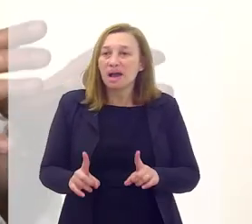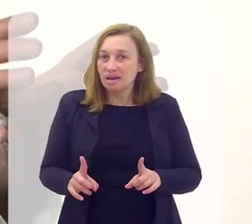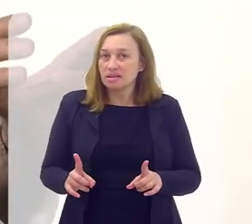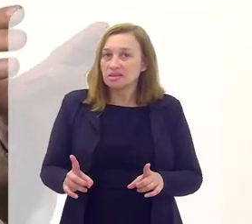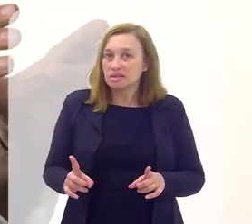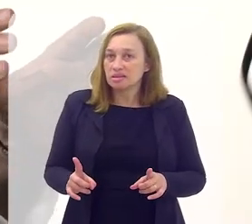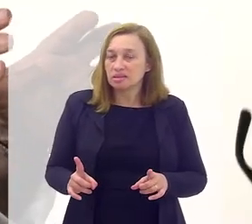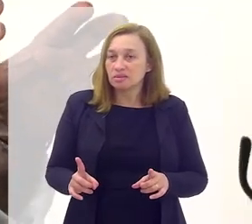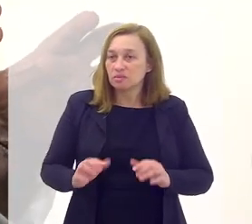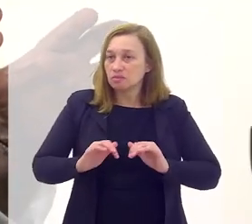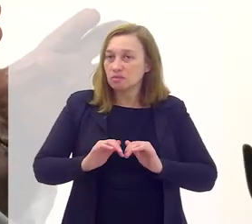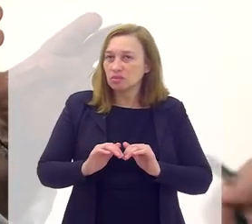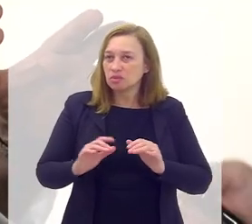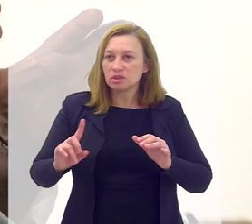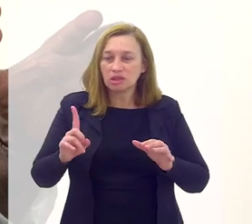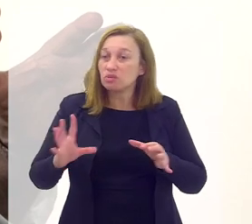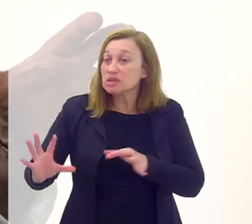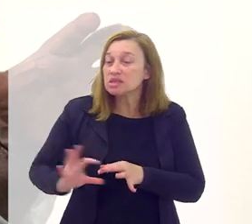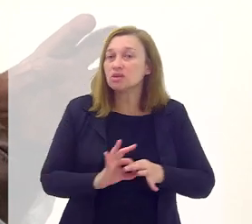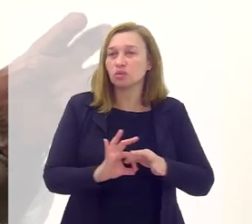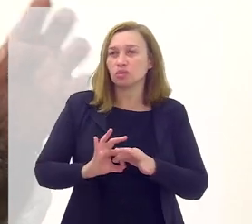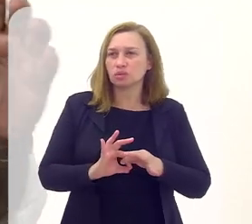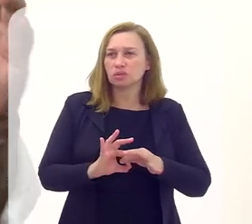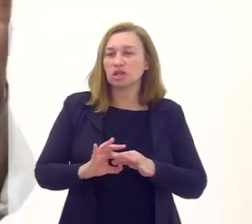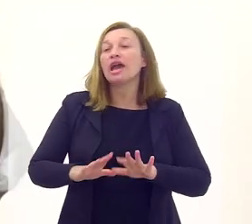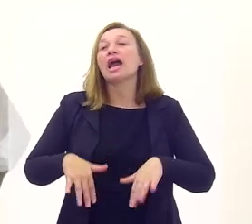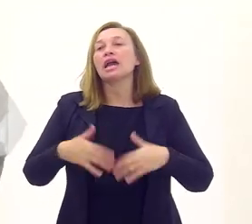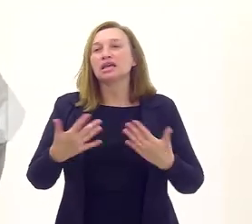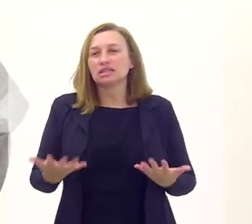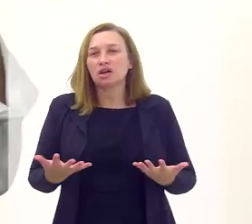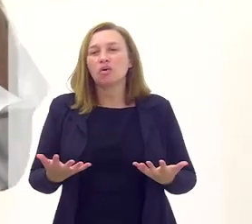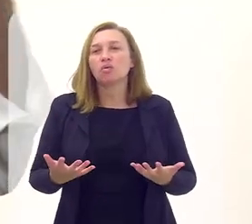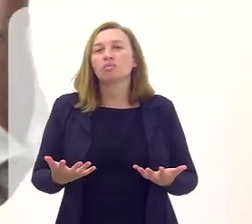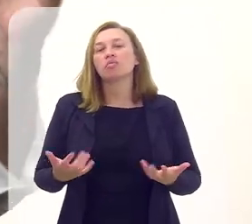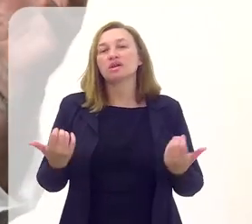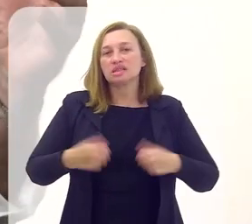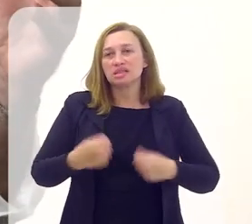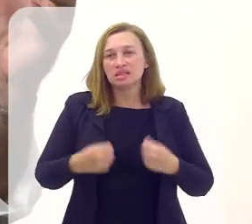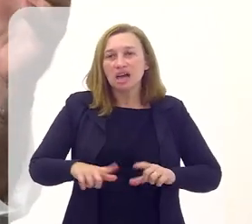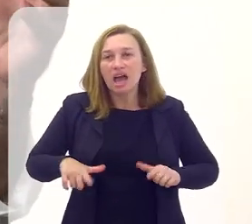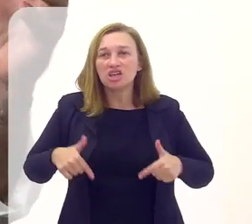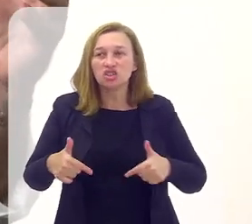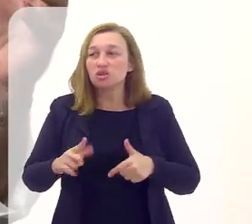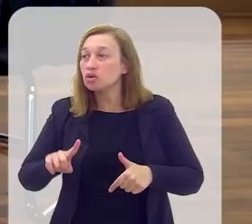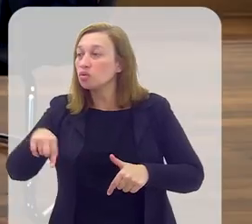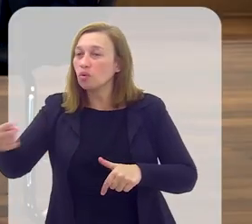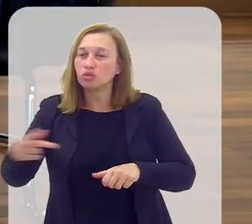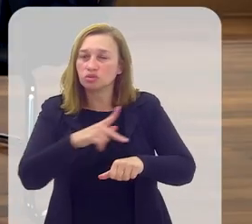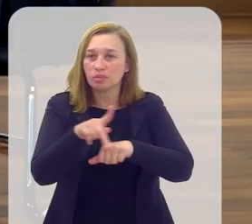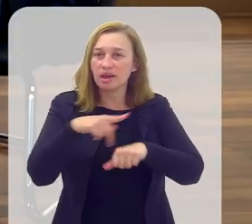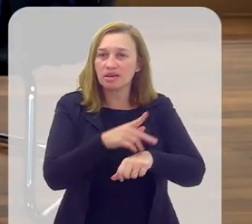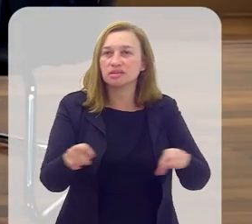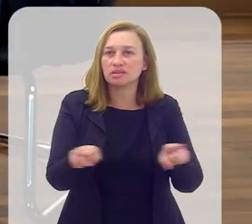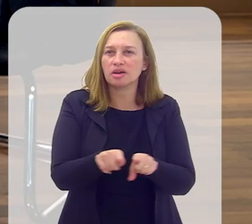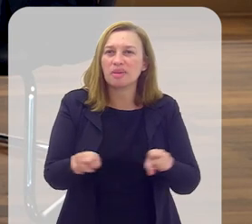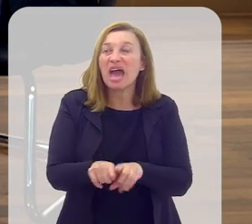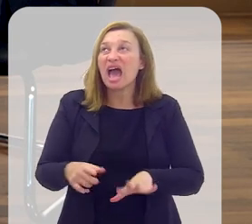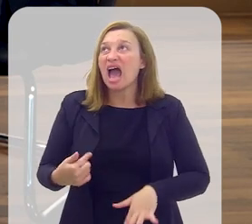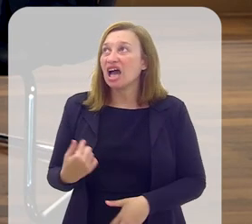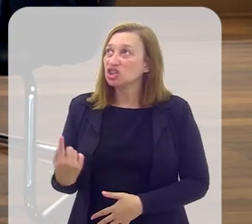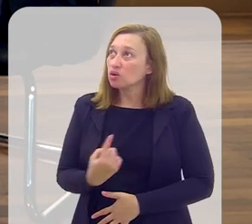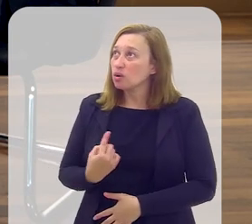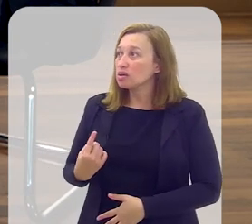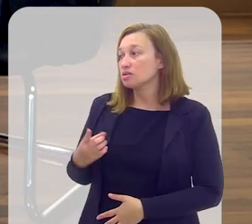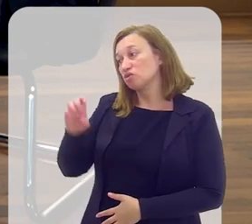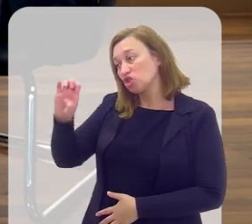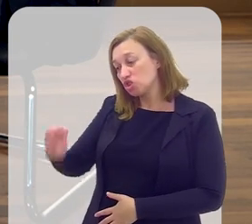isolar a extrema-direita bolsonarista. E acho que isso deve se fazer em outros países também. Porque, por exemplo, nós que somos de esquerda,